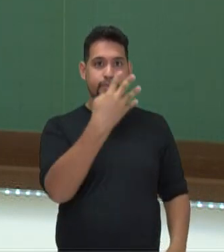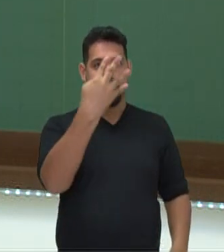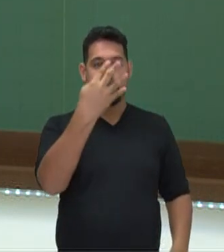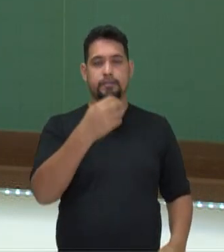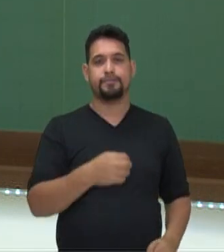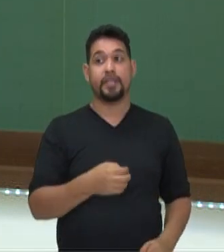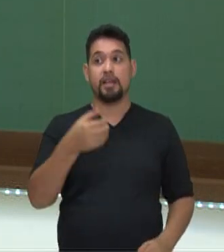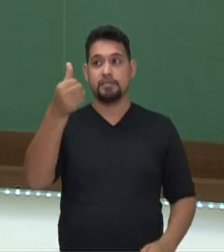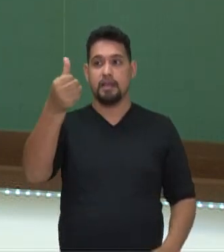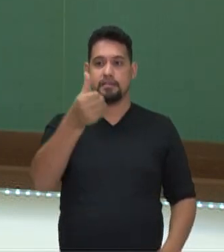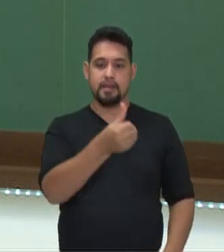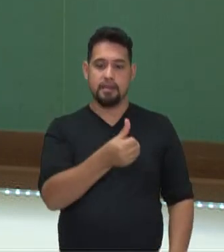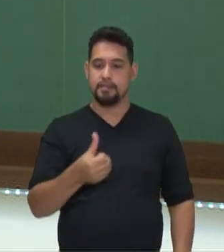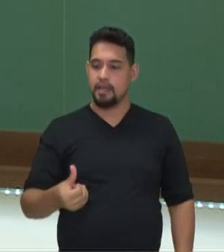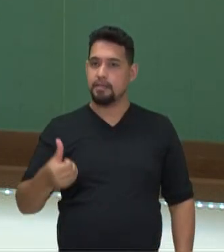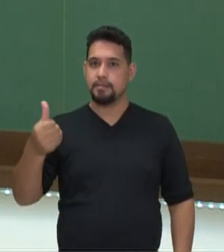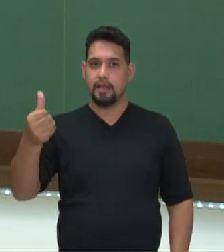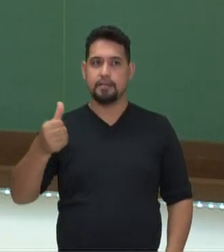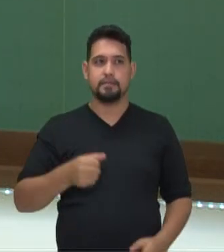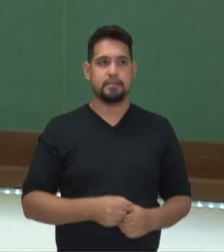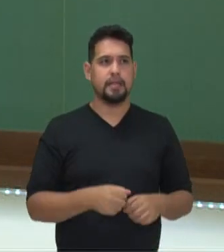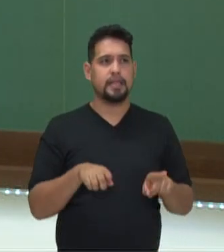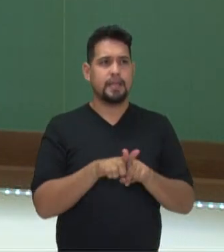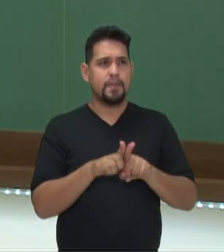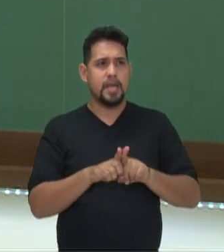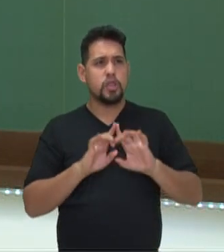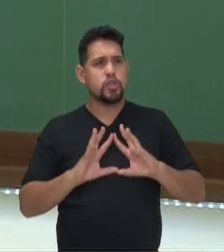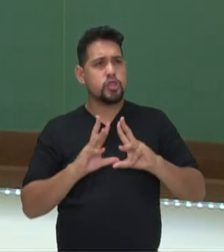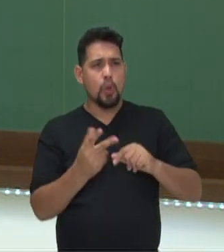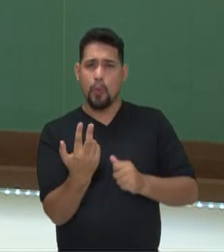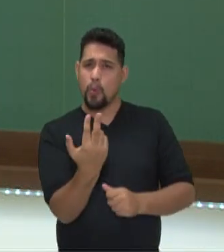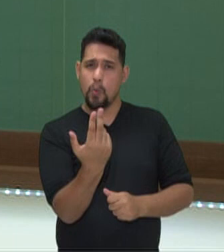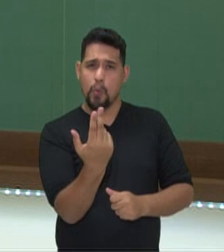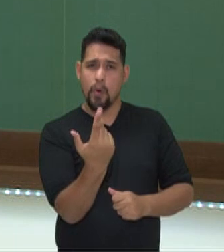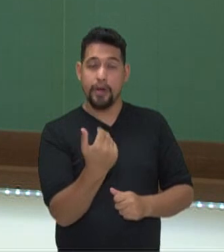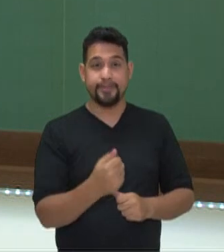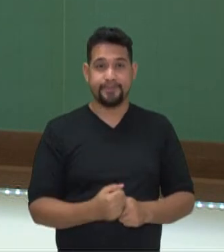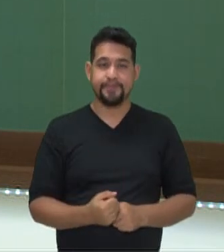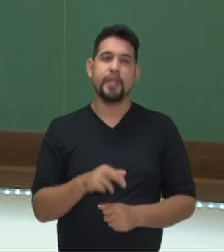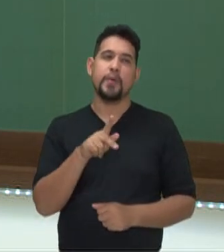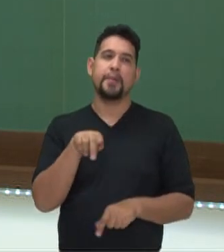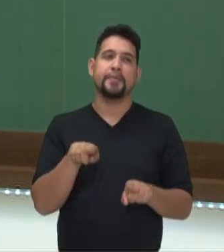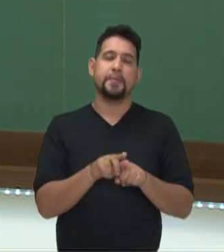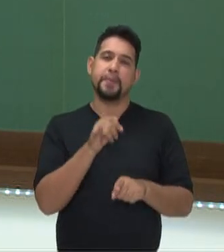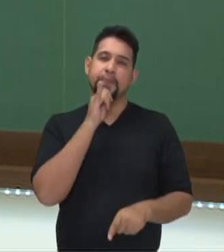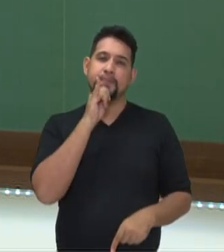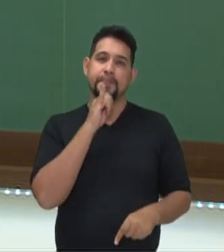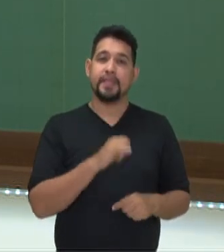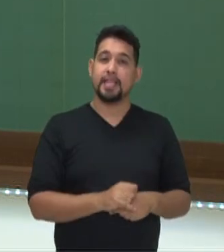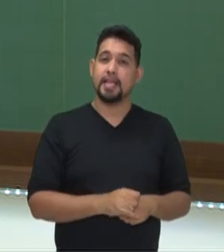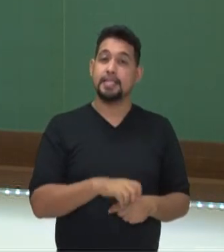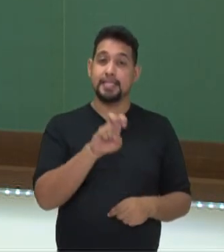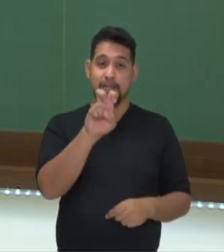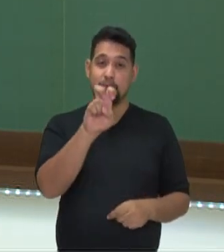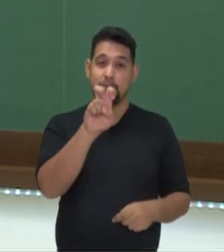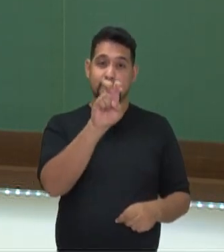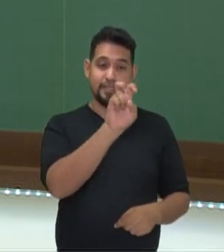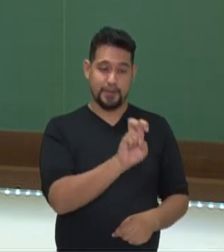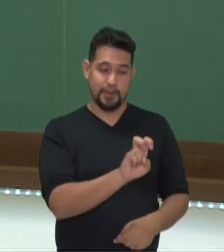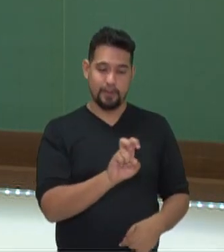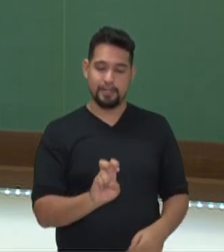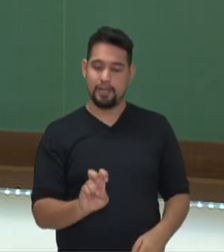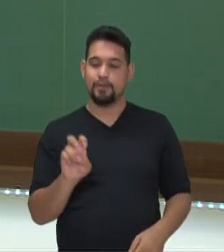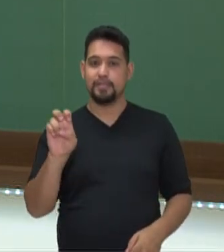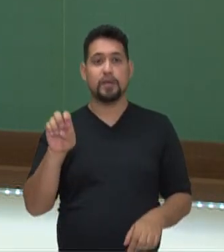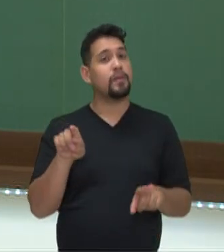de um quadrado, ele tem todos os lados iguais, ok? A mesma coisa para o quadrado de lado 5 e